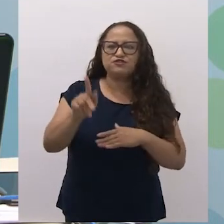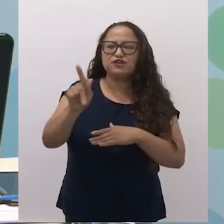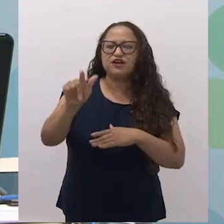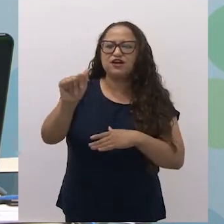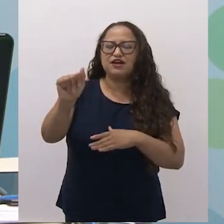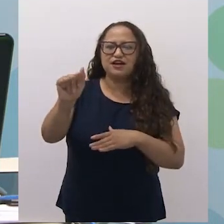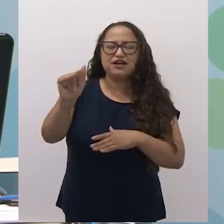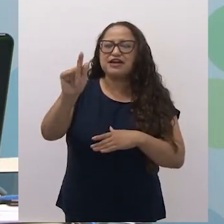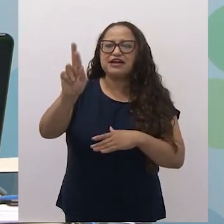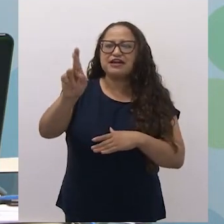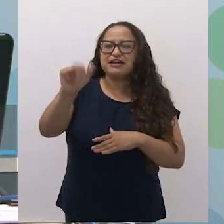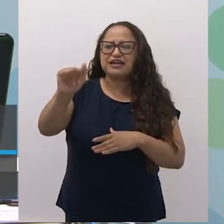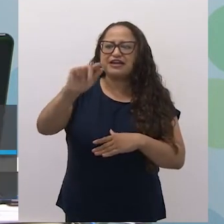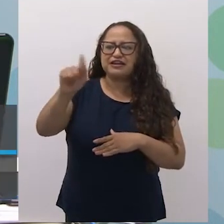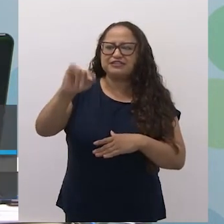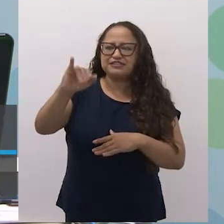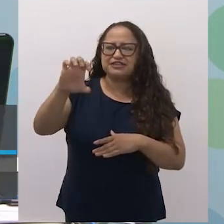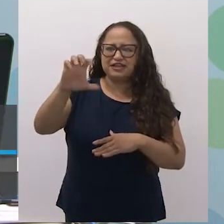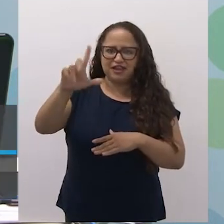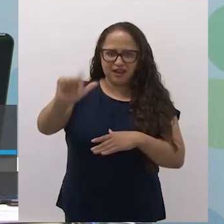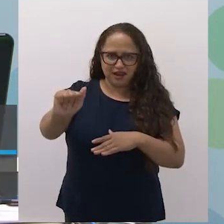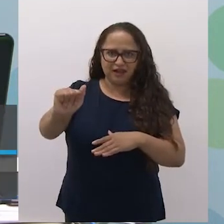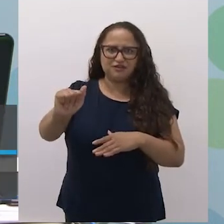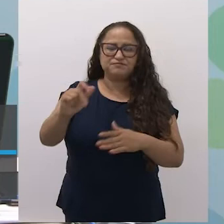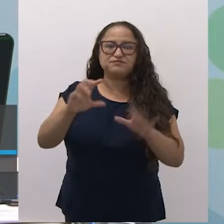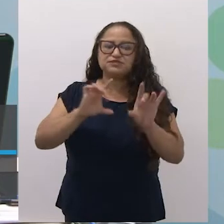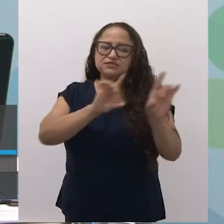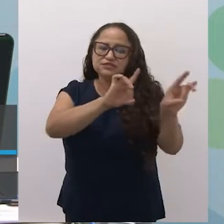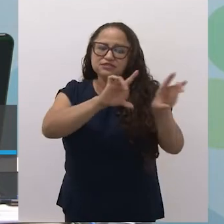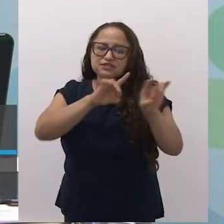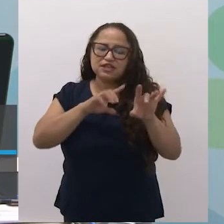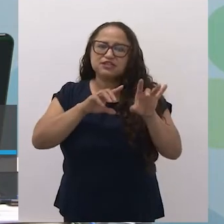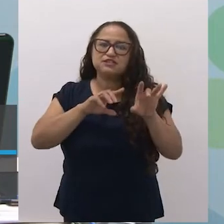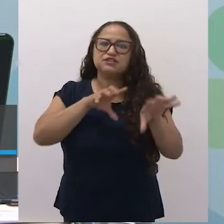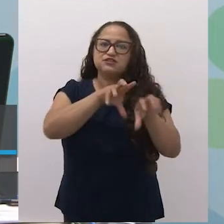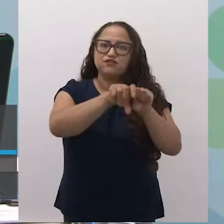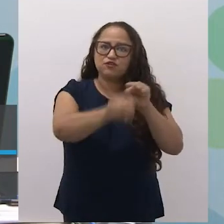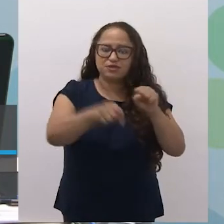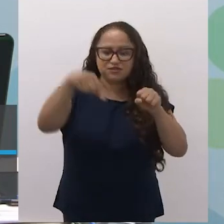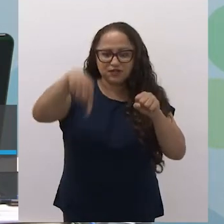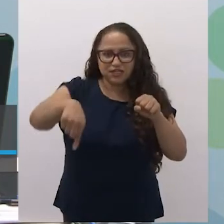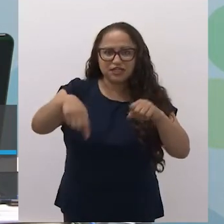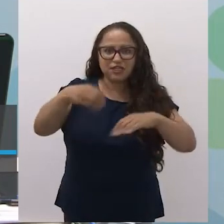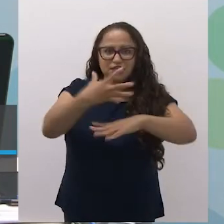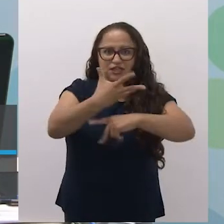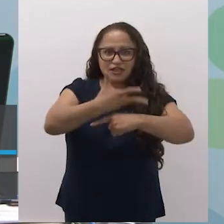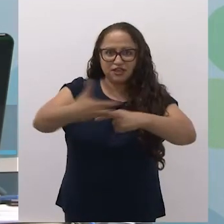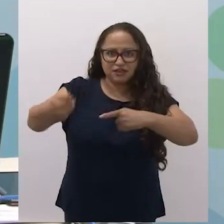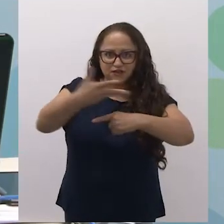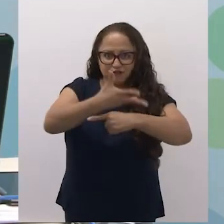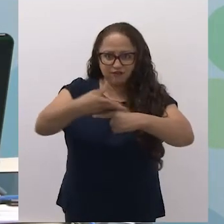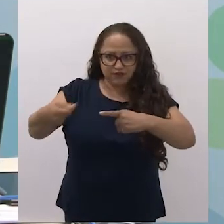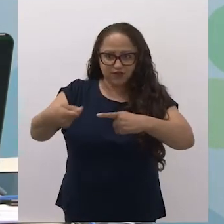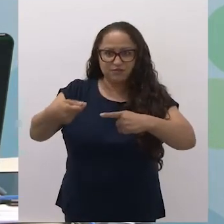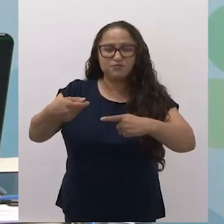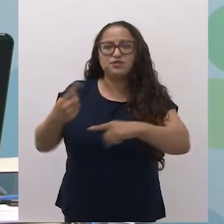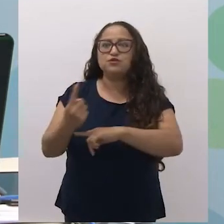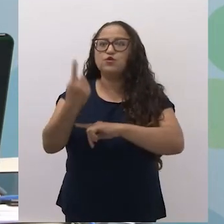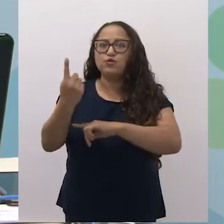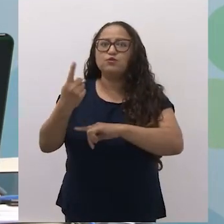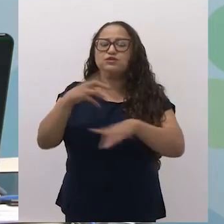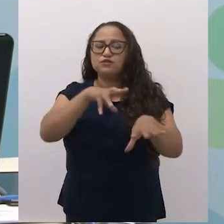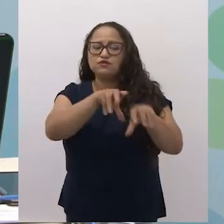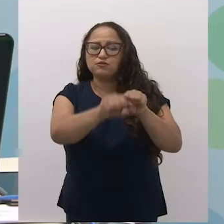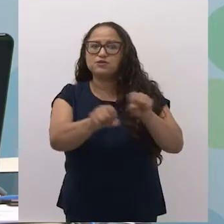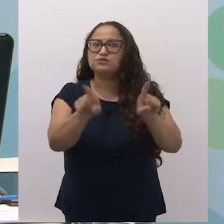sou técnica de formação aqui da EXFAP. Estamos com uma das nossas formadoras de hoje, a